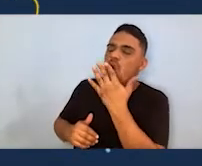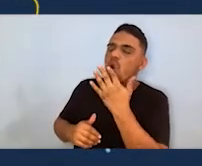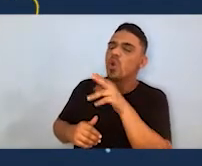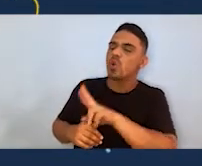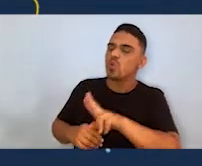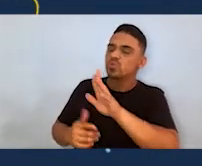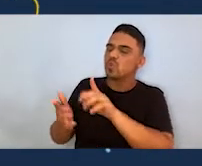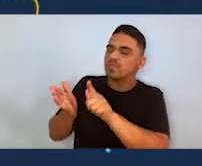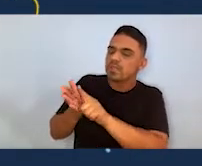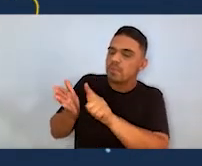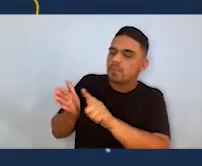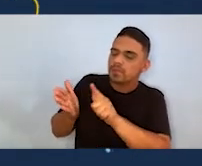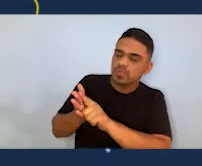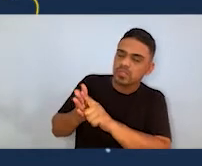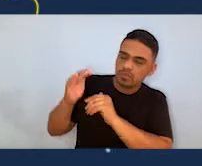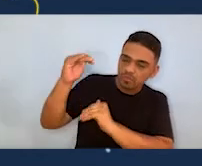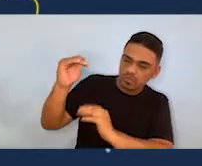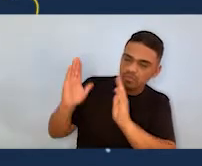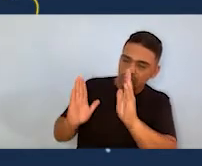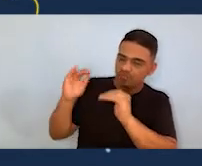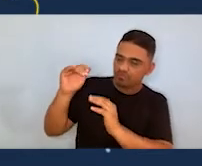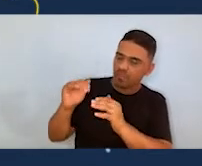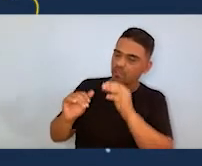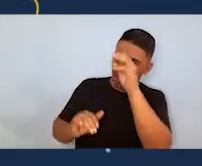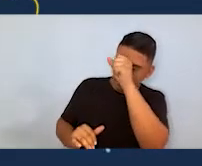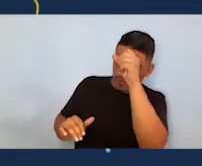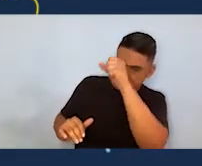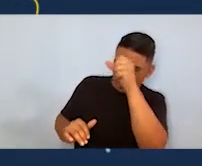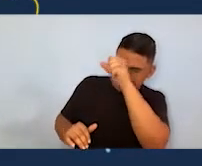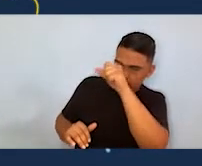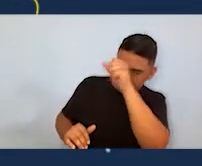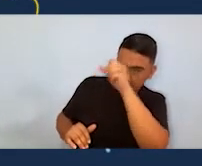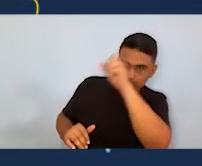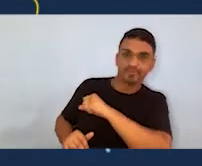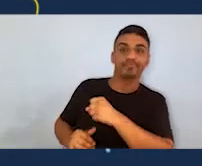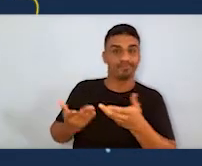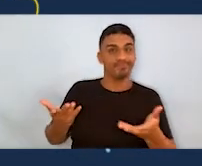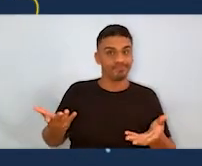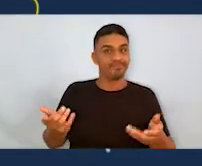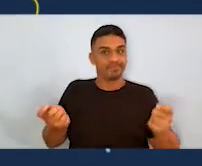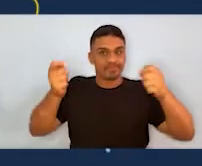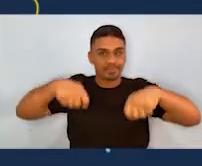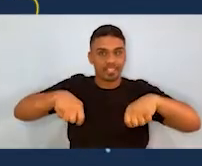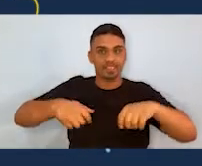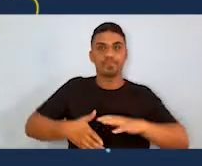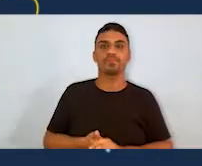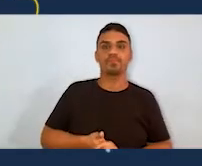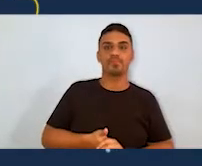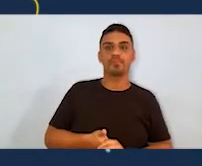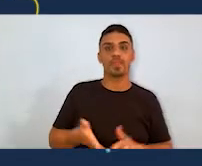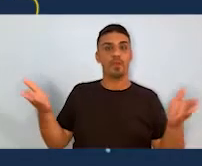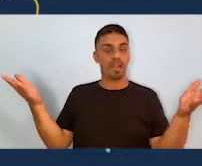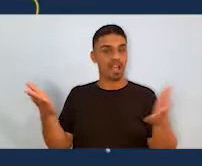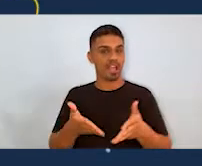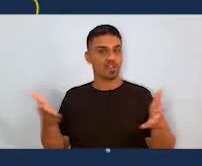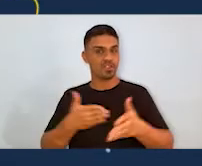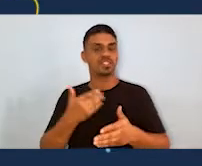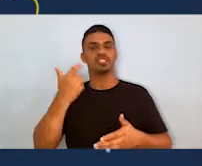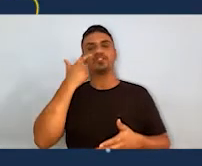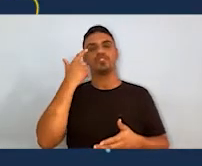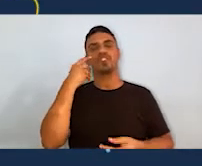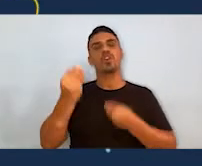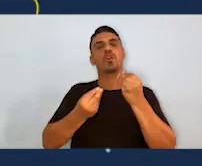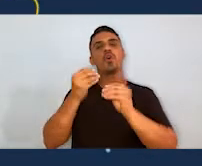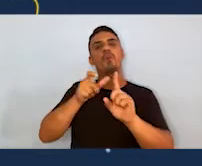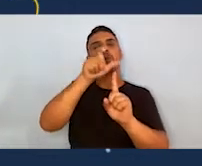fazer uma folhinha, e por aí vai. Então, agora a gente vai entrar na parte de personagem. Essa é a